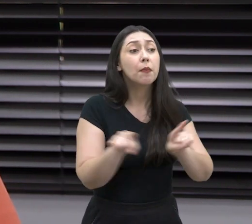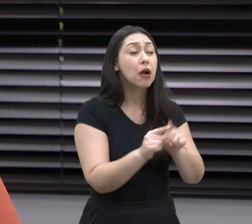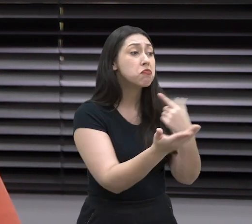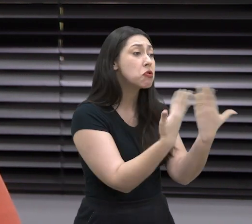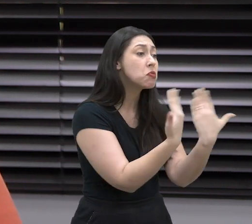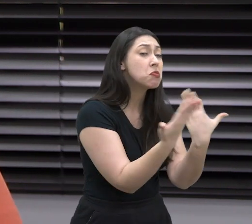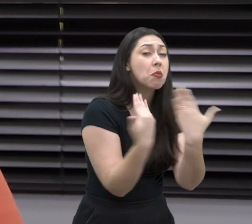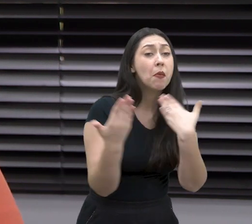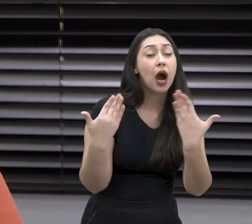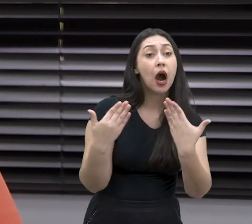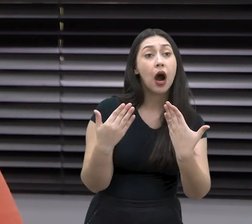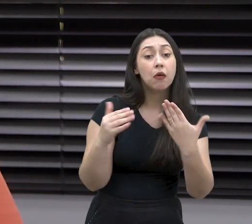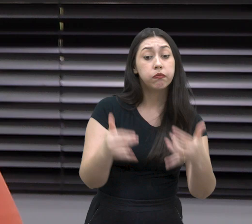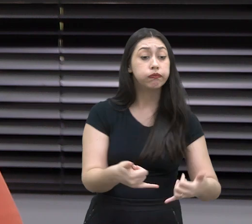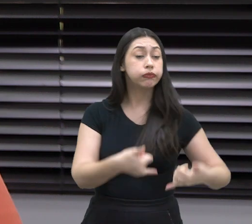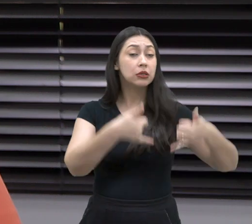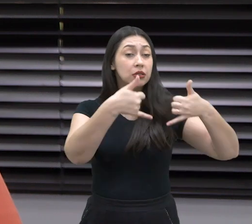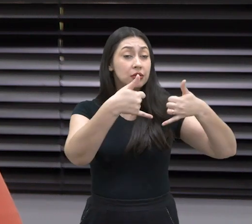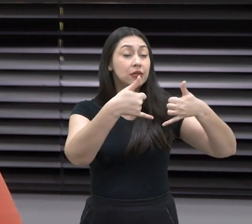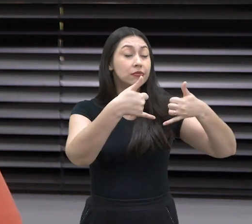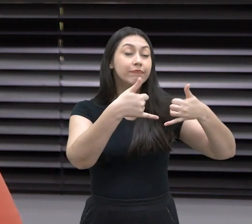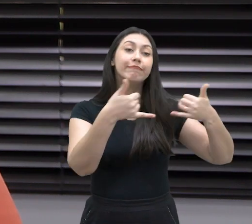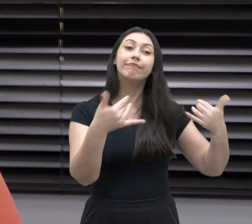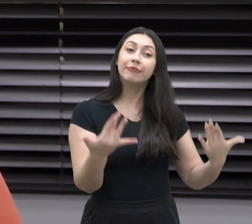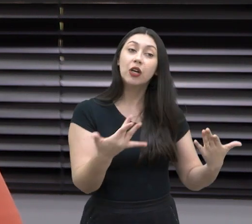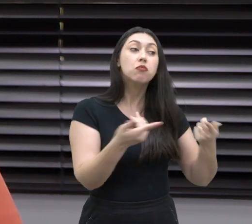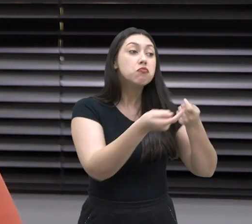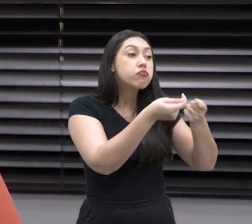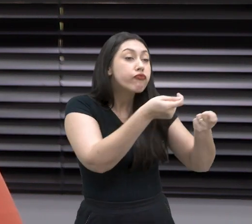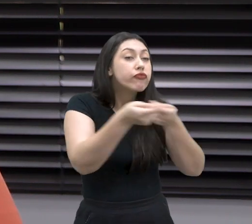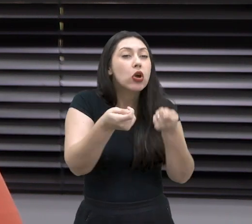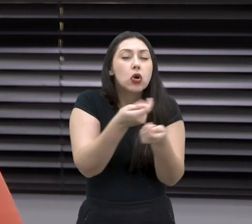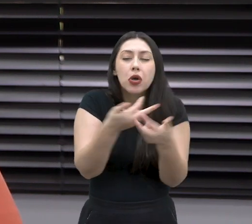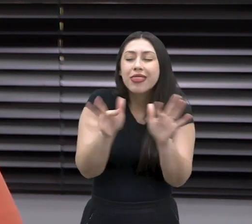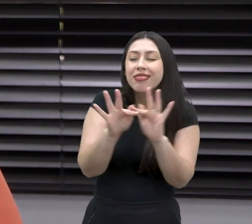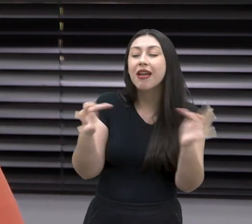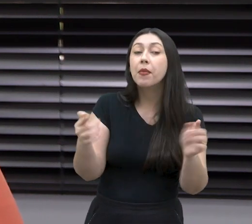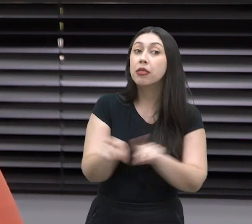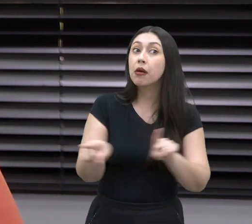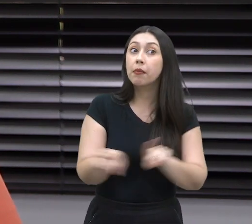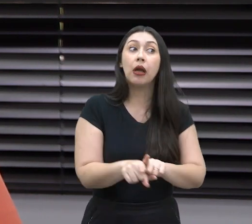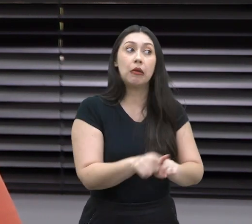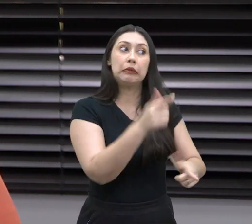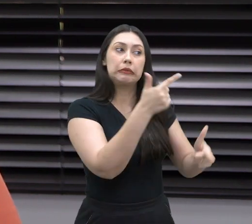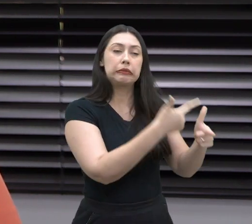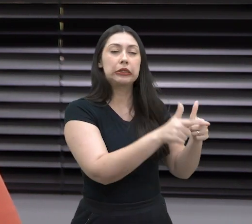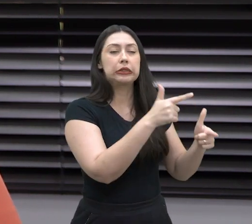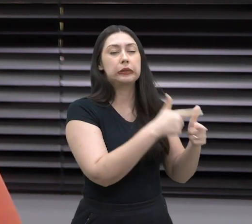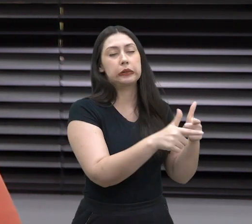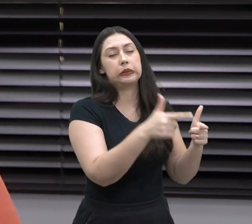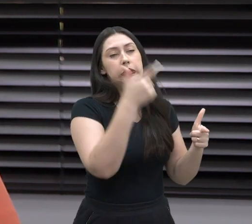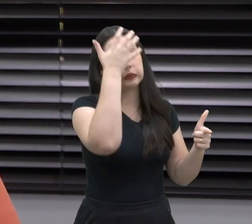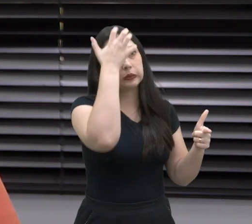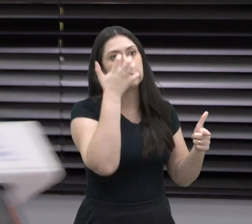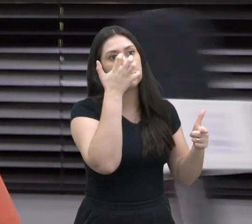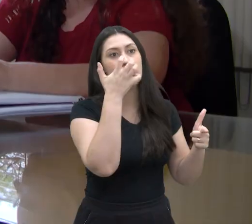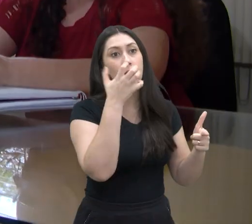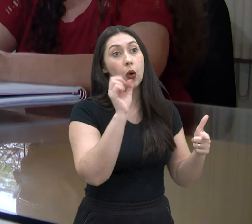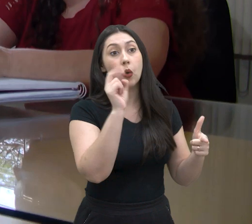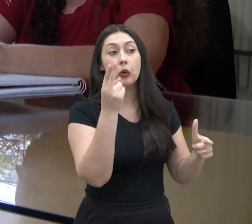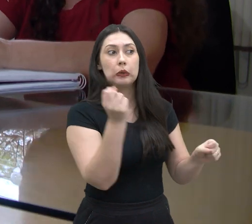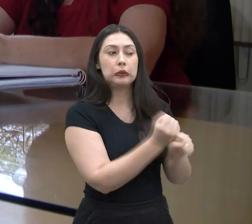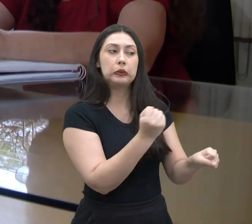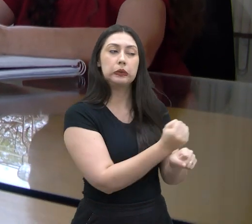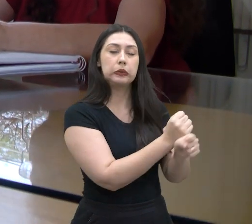que ele faça. Então a gente gerencia desde os pequenos até os grandes problemas ou as grandes obras que acontecem num condomínio.